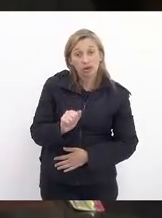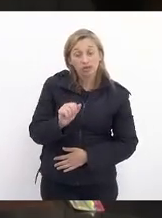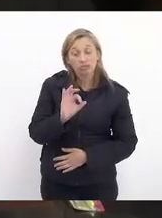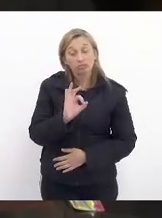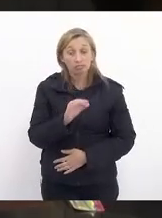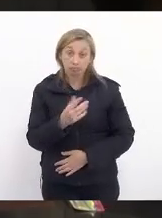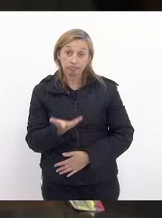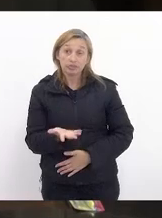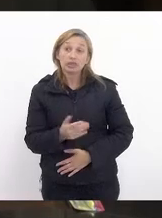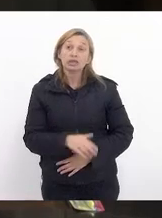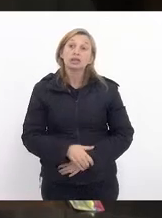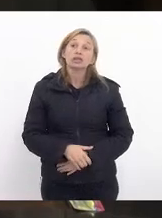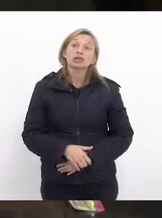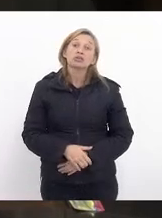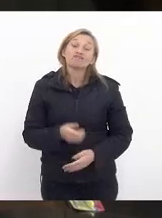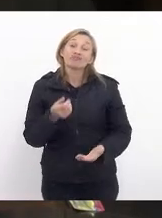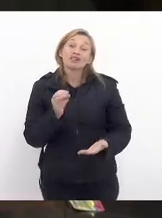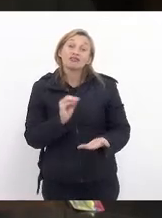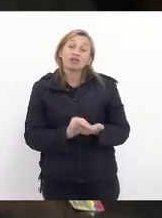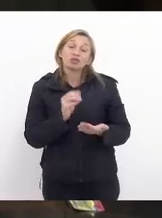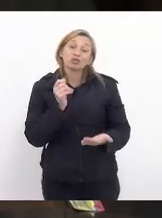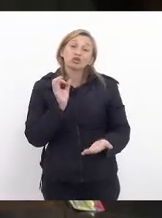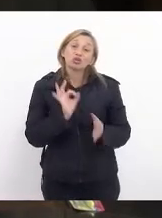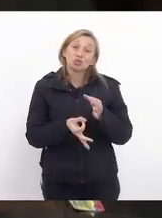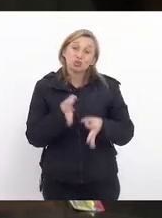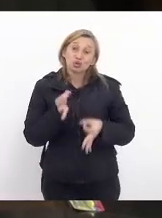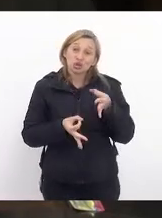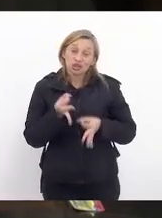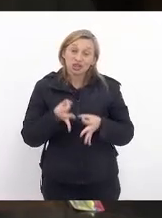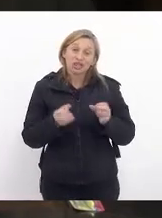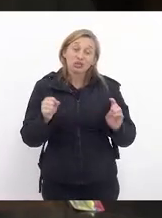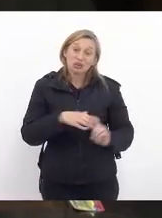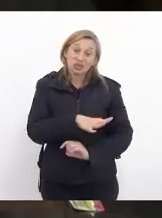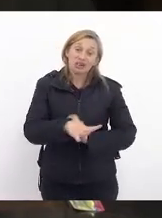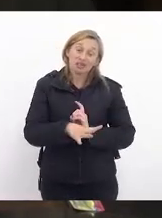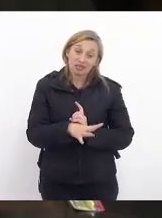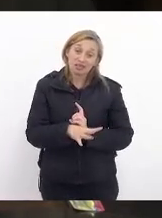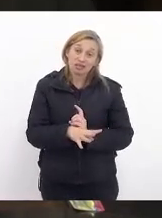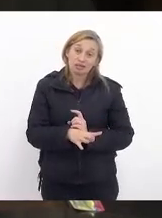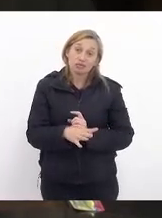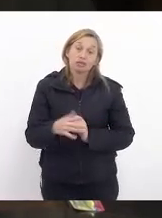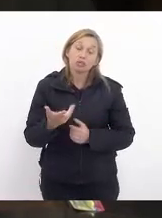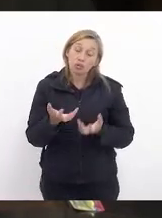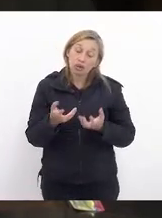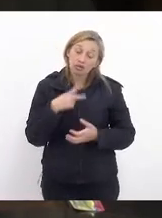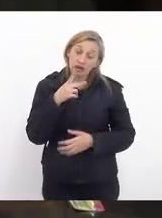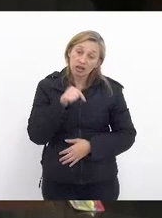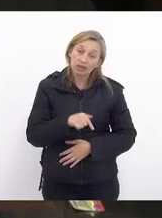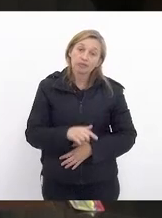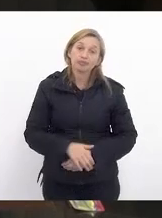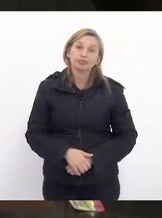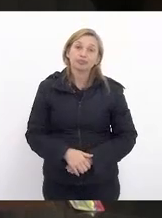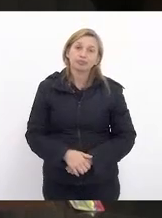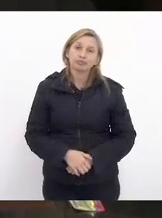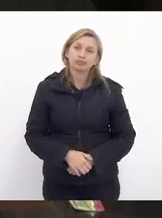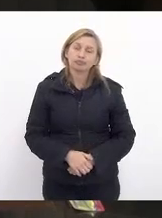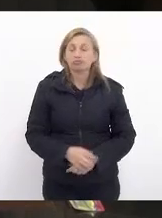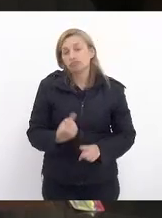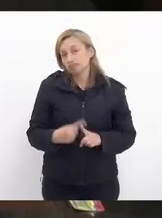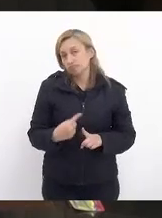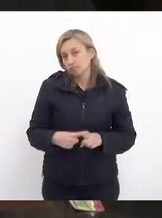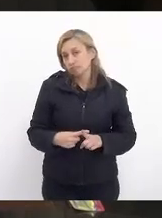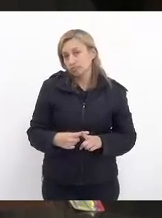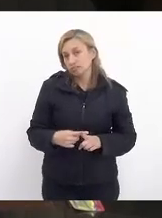inclusive as injustiças sociais e ao gancho que quero fazer aqui é